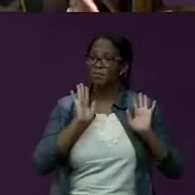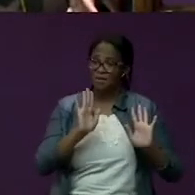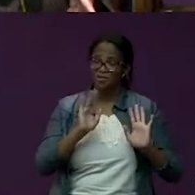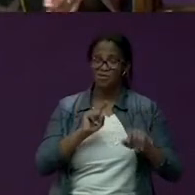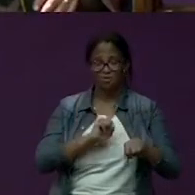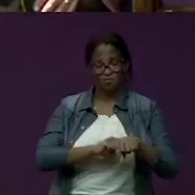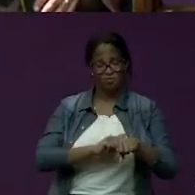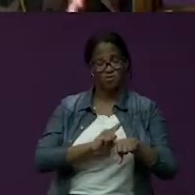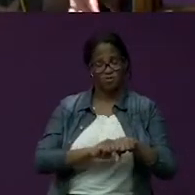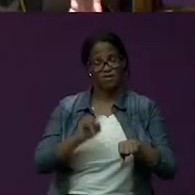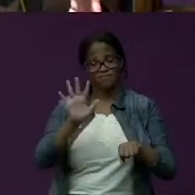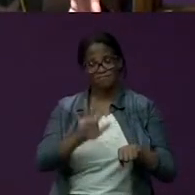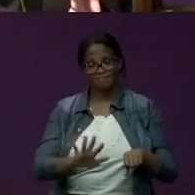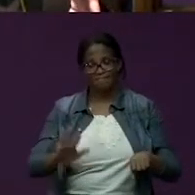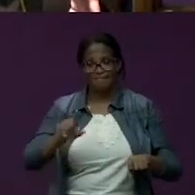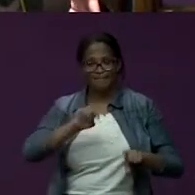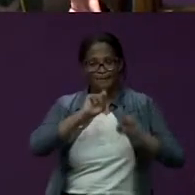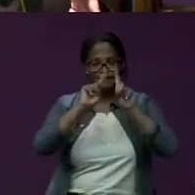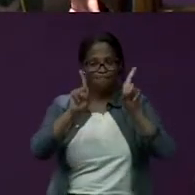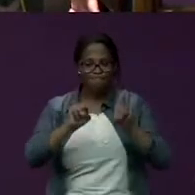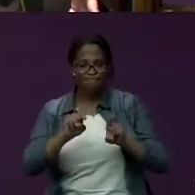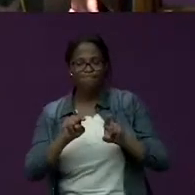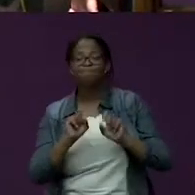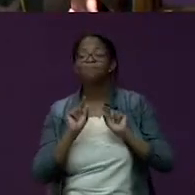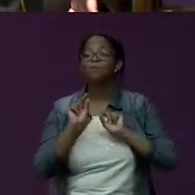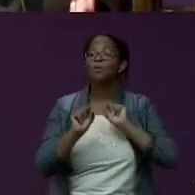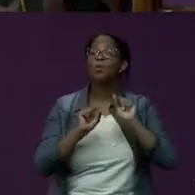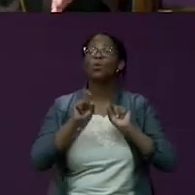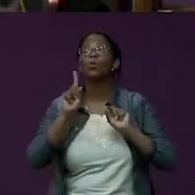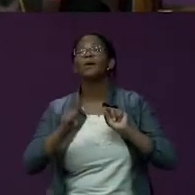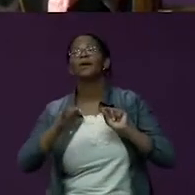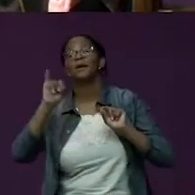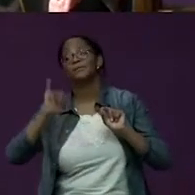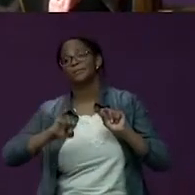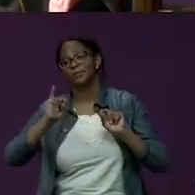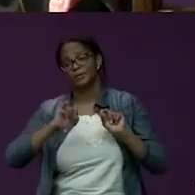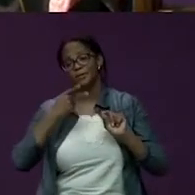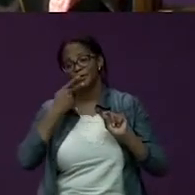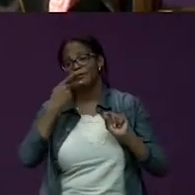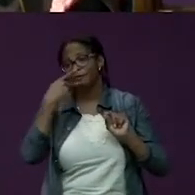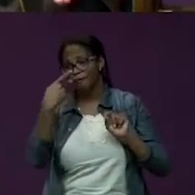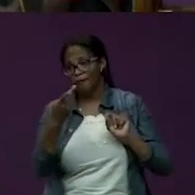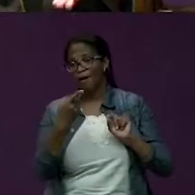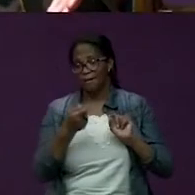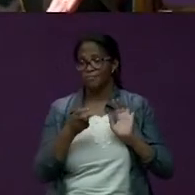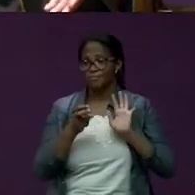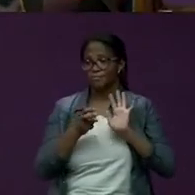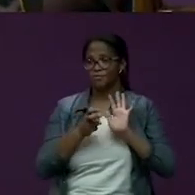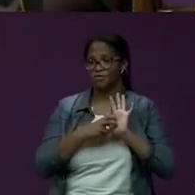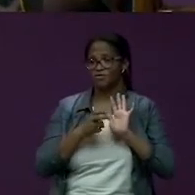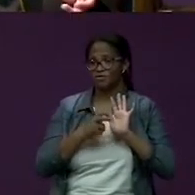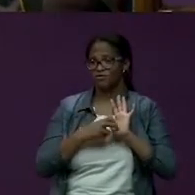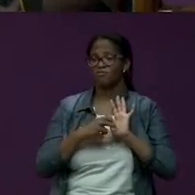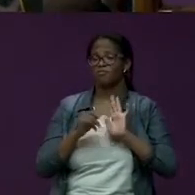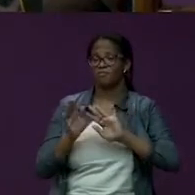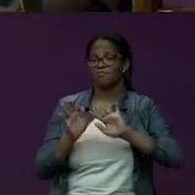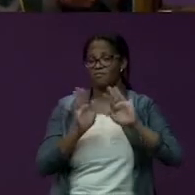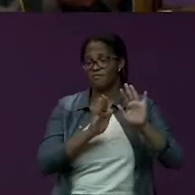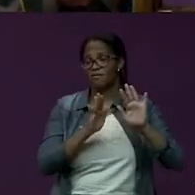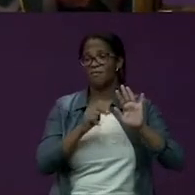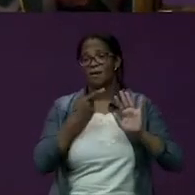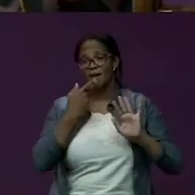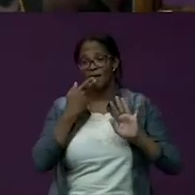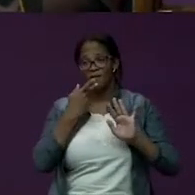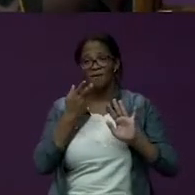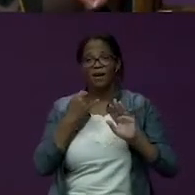cenário realmente muito imprevisível. O que é importante, falávamos disso dessa manhã, é preservar esse